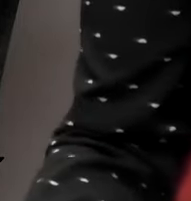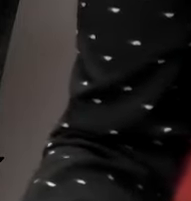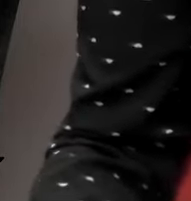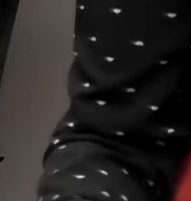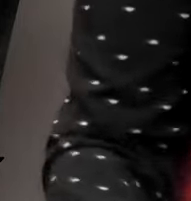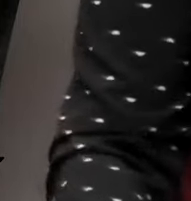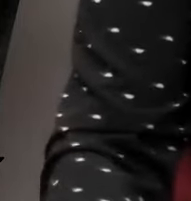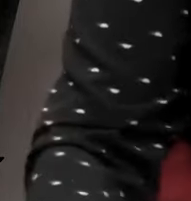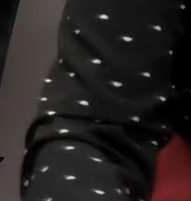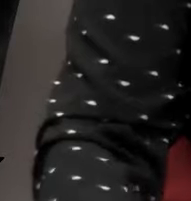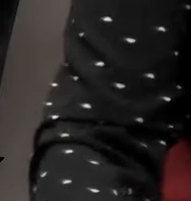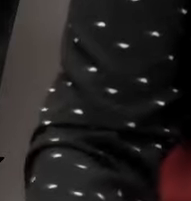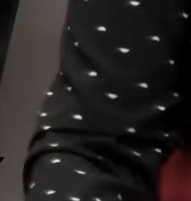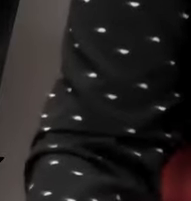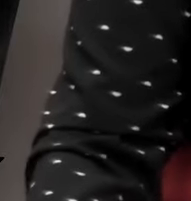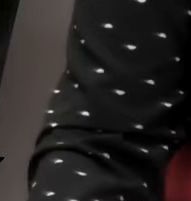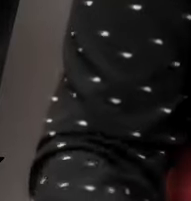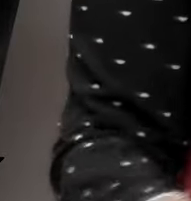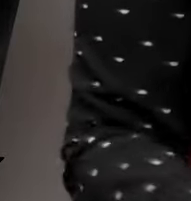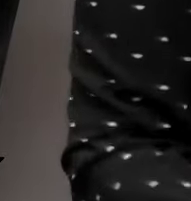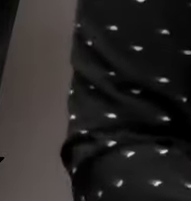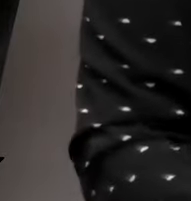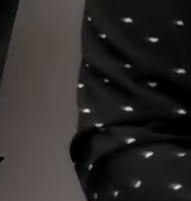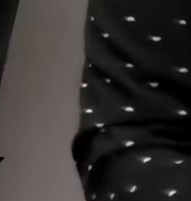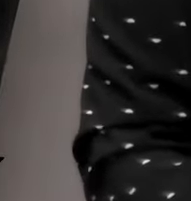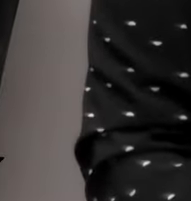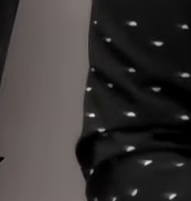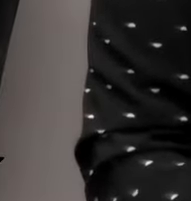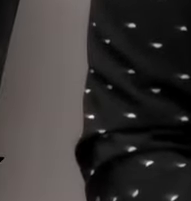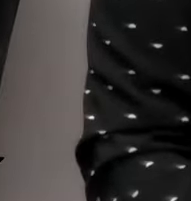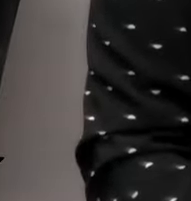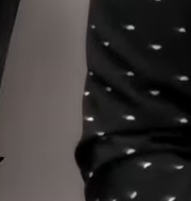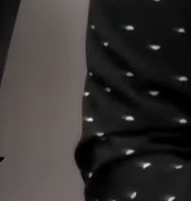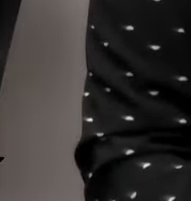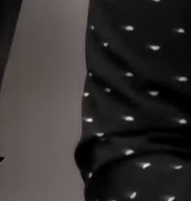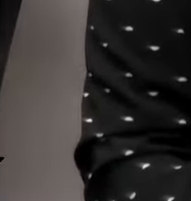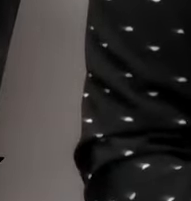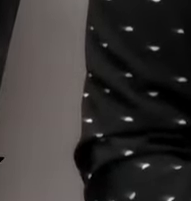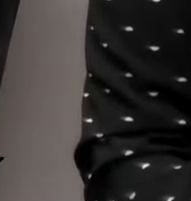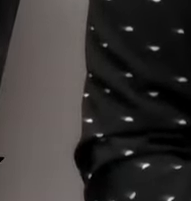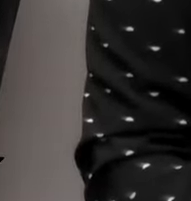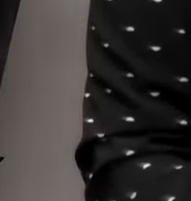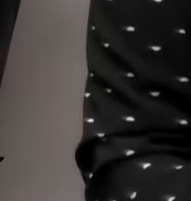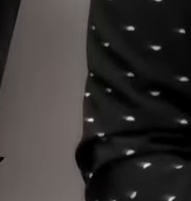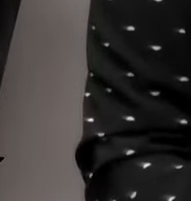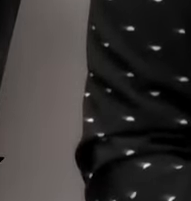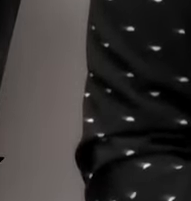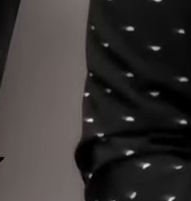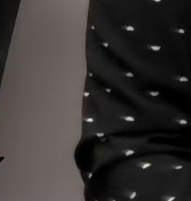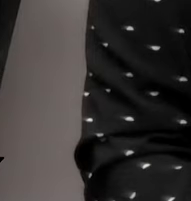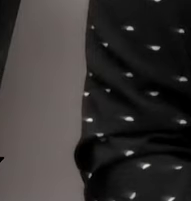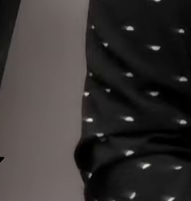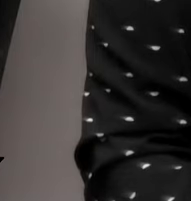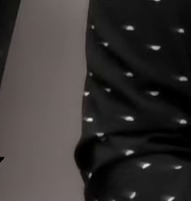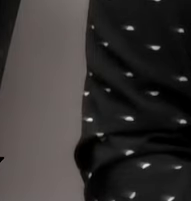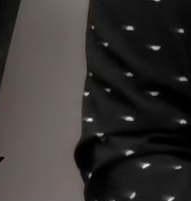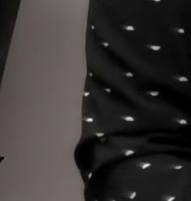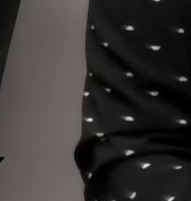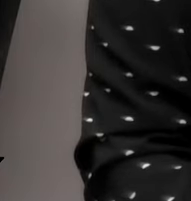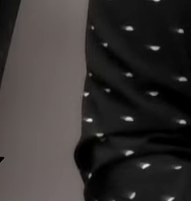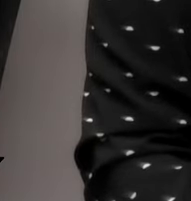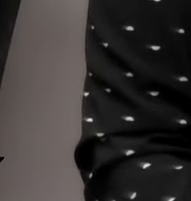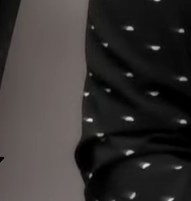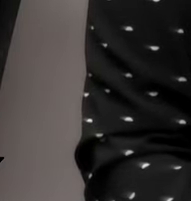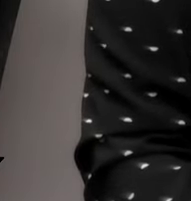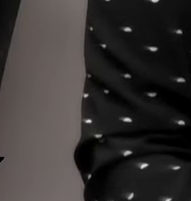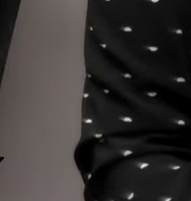Isso, às vezes, afeta, sobretudo nós, mulheres, do ponto de vista da saúde mental, a busca do corpo perfeito e tal. Eu entendi o que Vossa Excelência